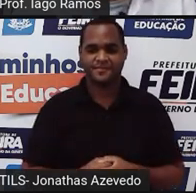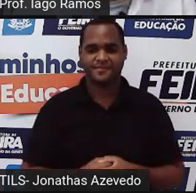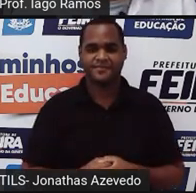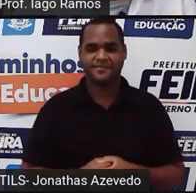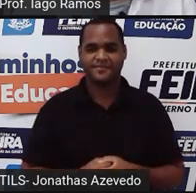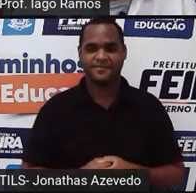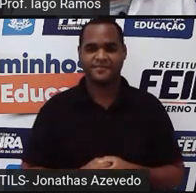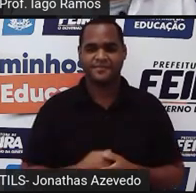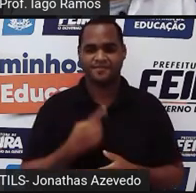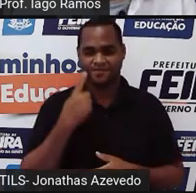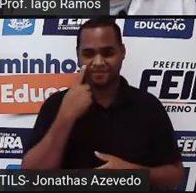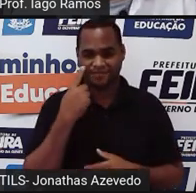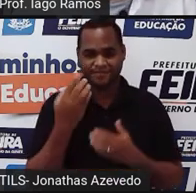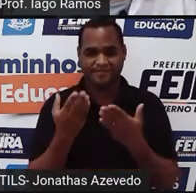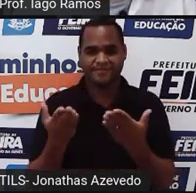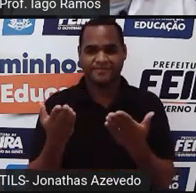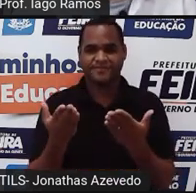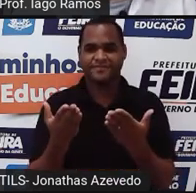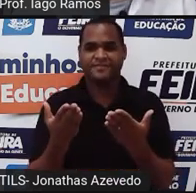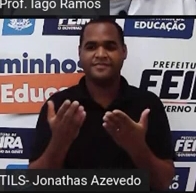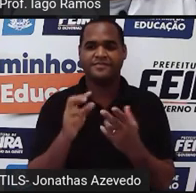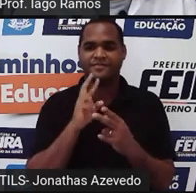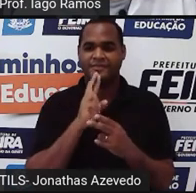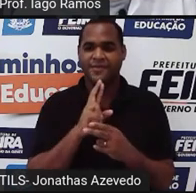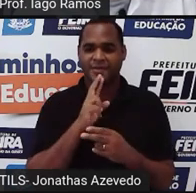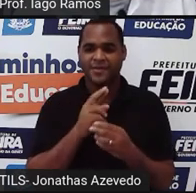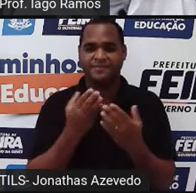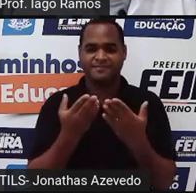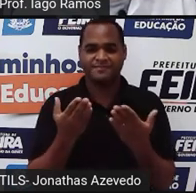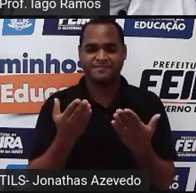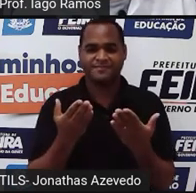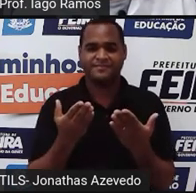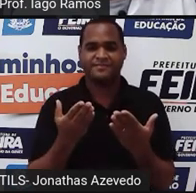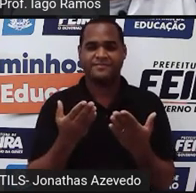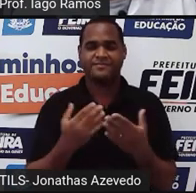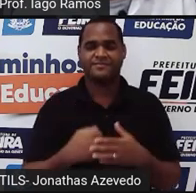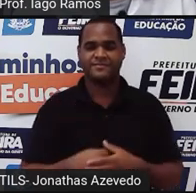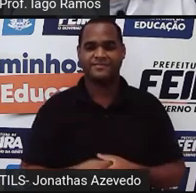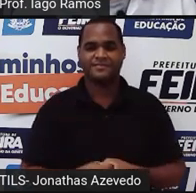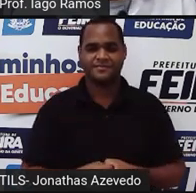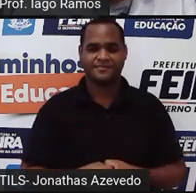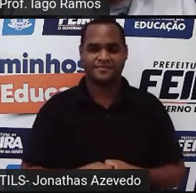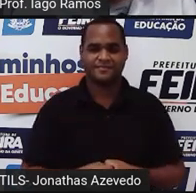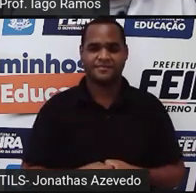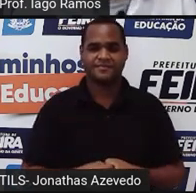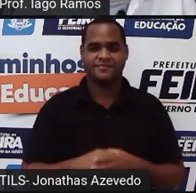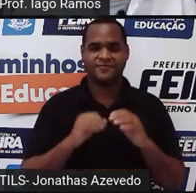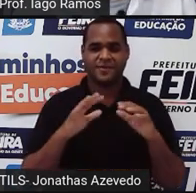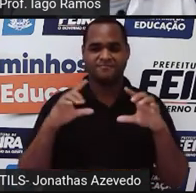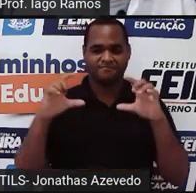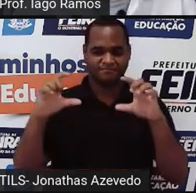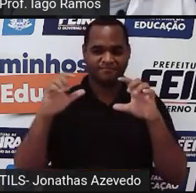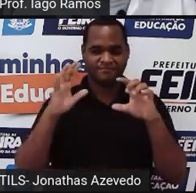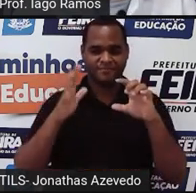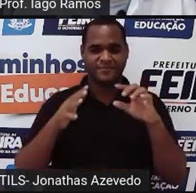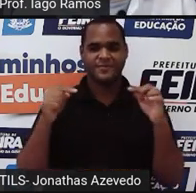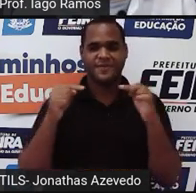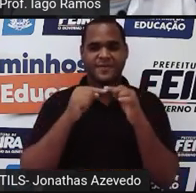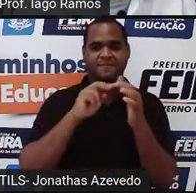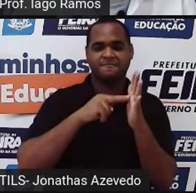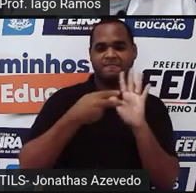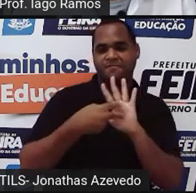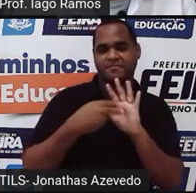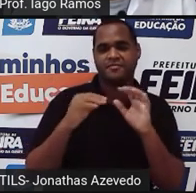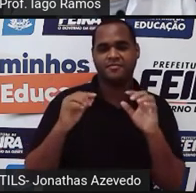Oi aqui é vai ser o resultado dessa nossa expressão envolve esse